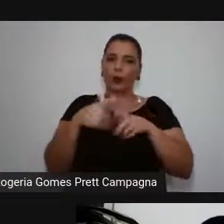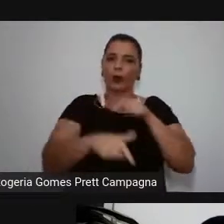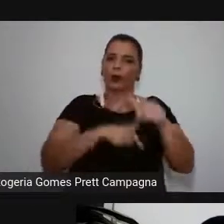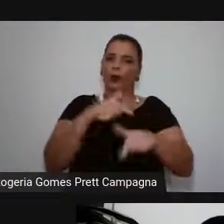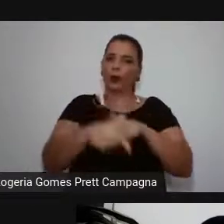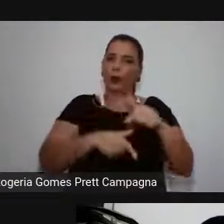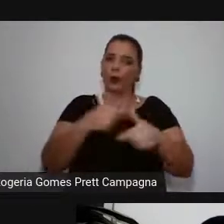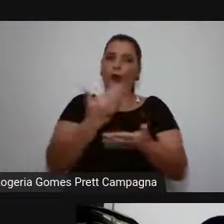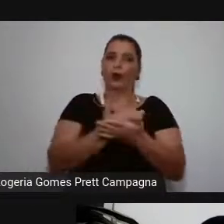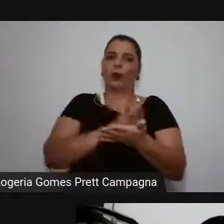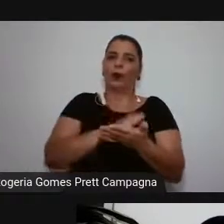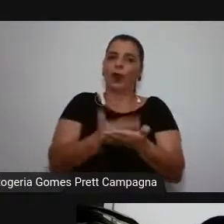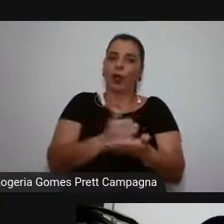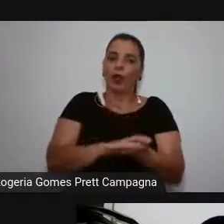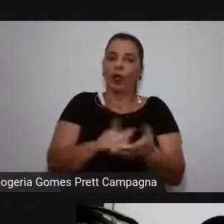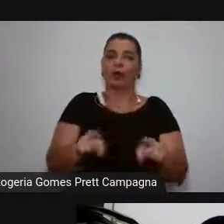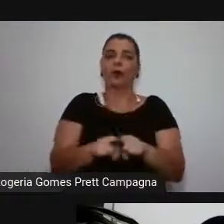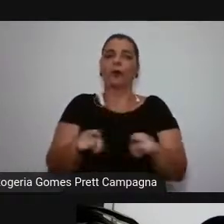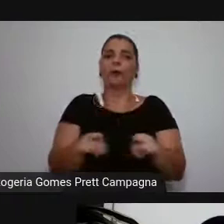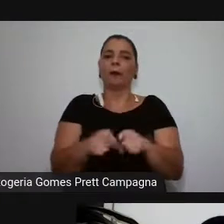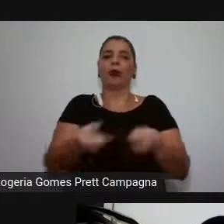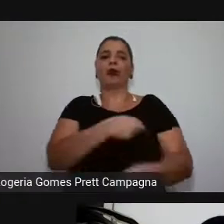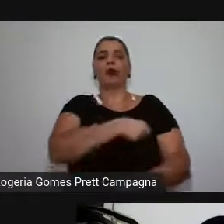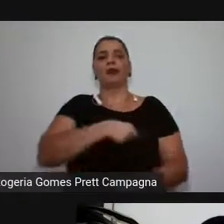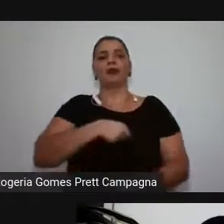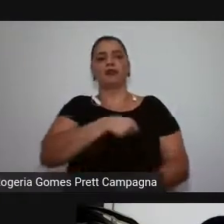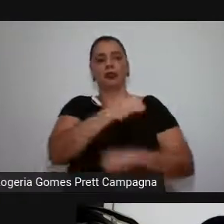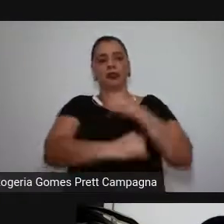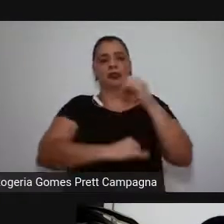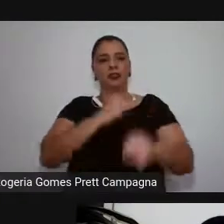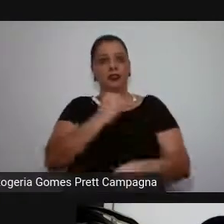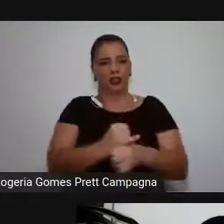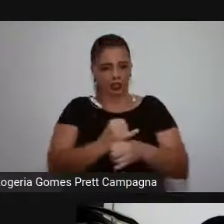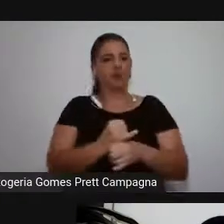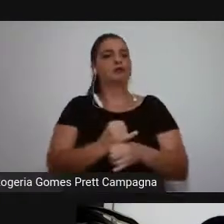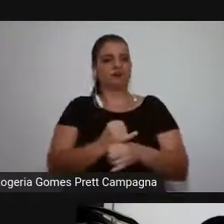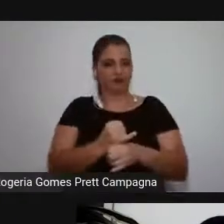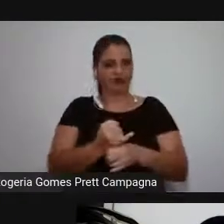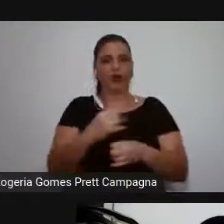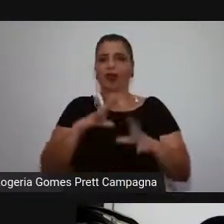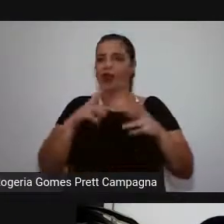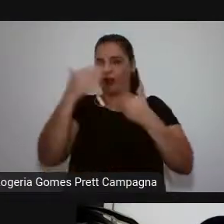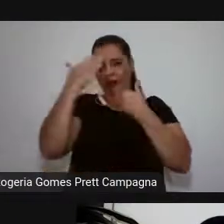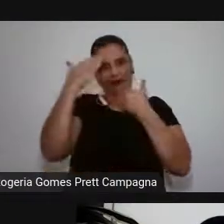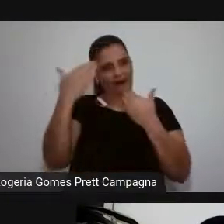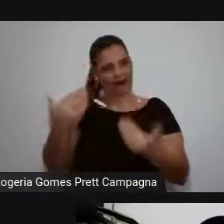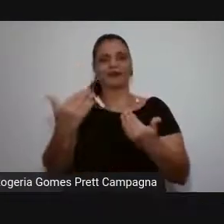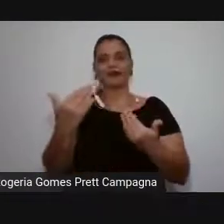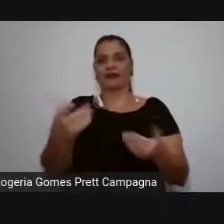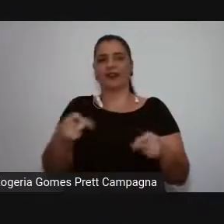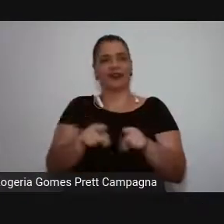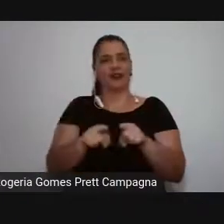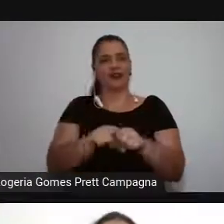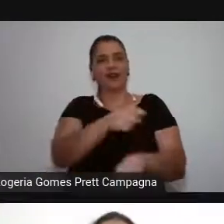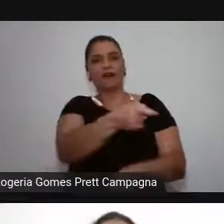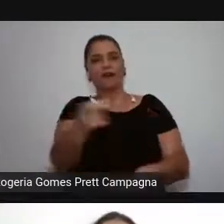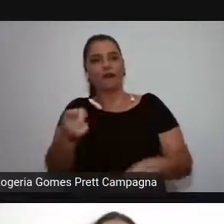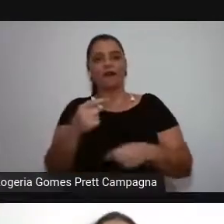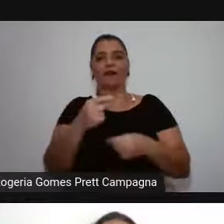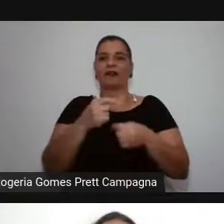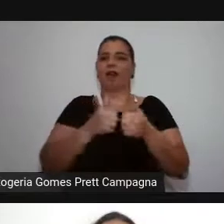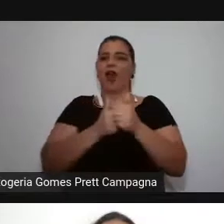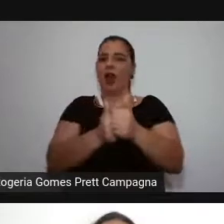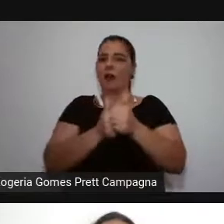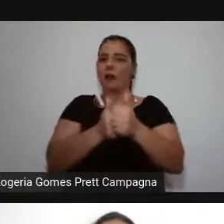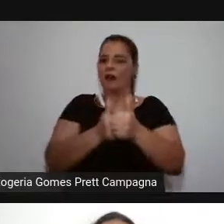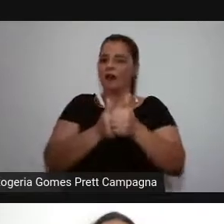como intérprete, a equipe da Sedu Digital, em nome da Carmen, agradeço a todo mundo. E a vocês que nos acompanharam aqui